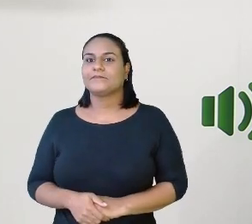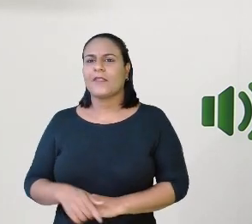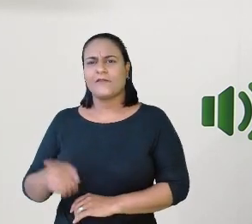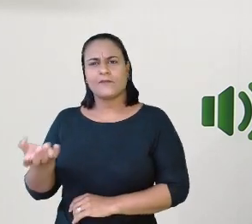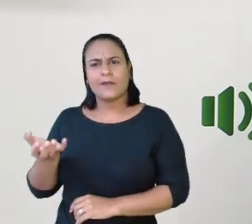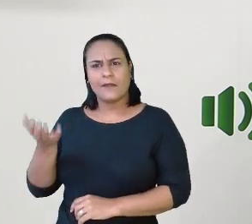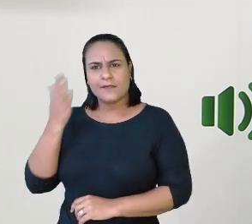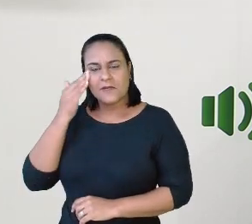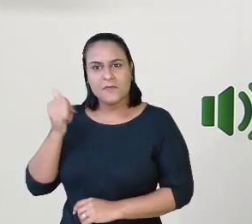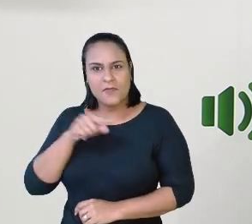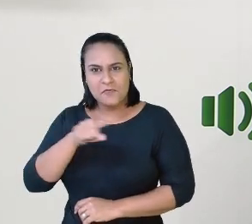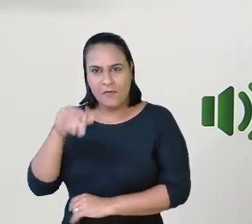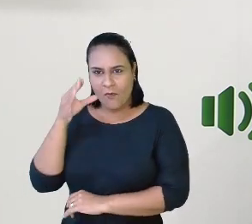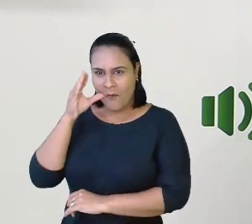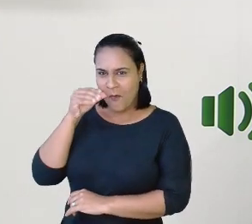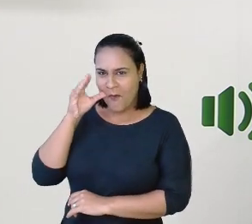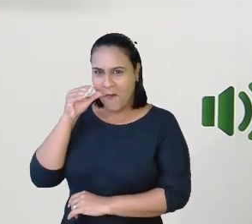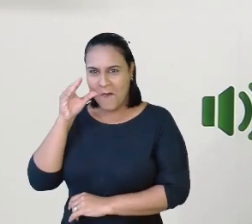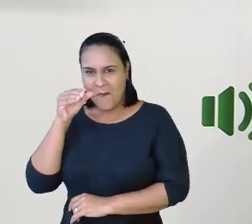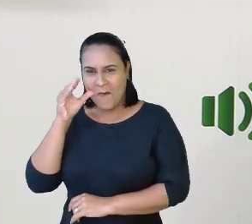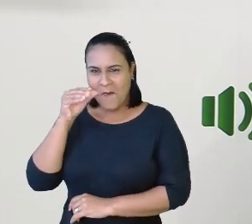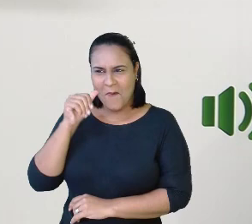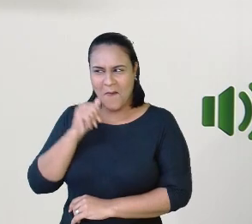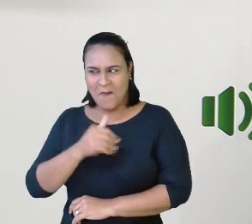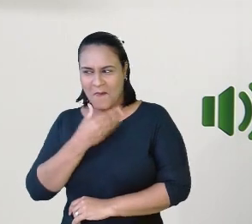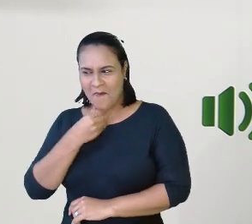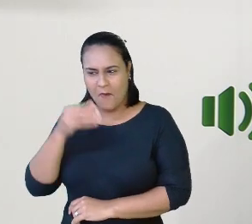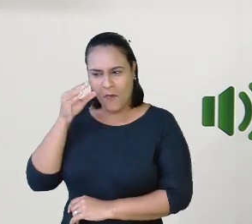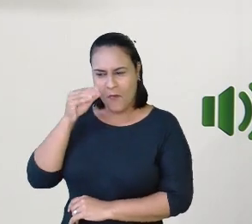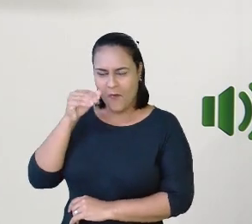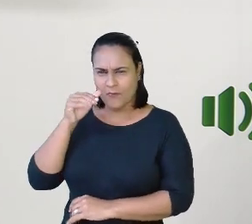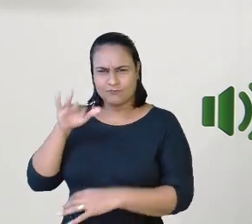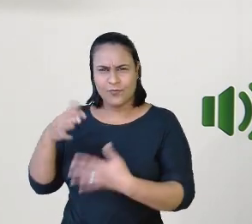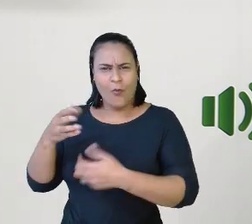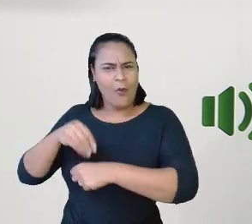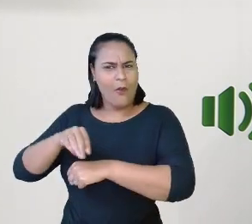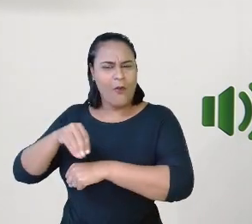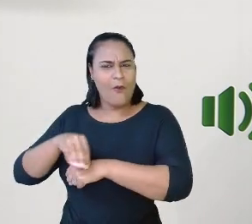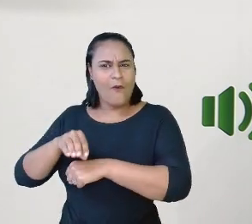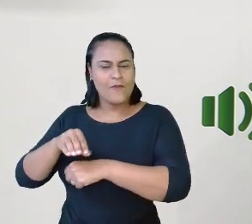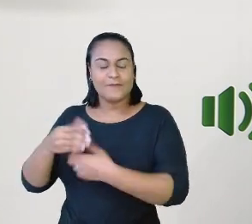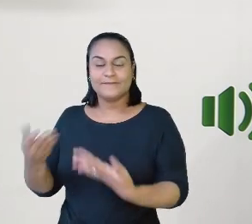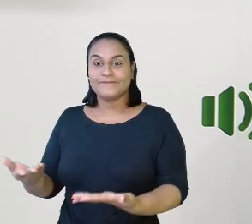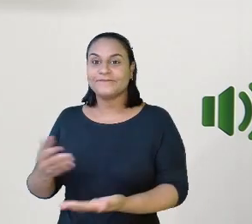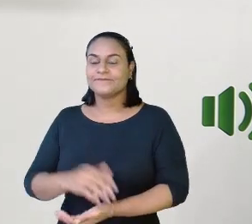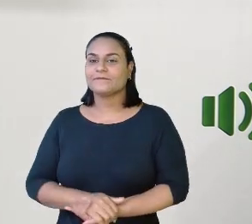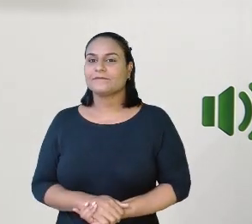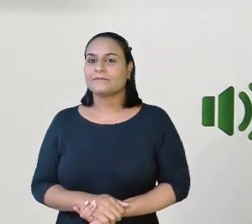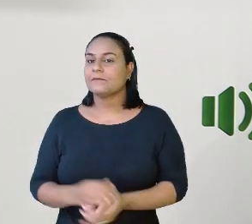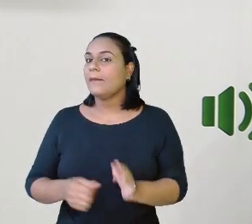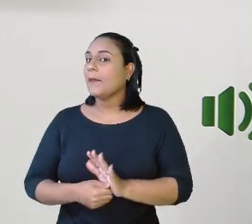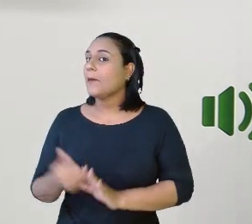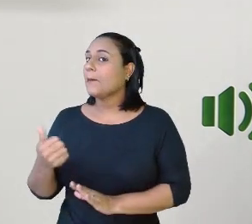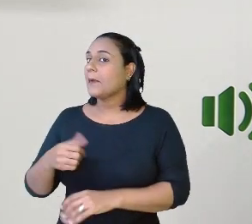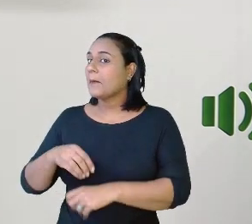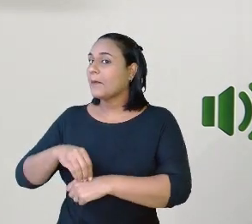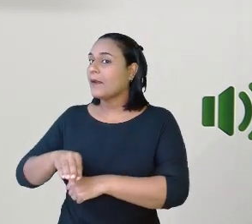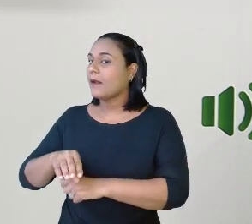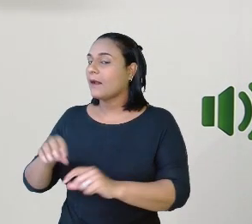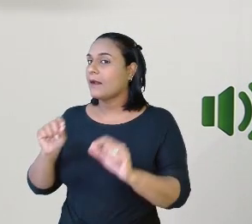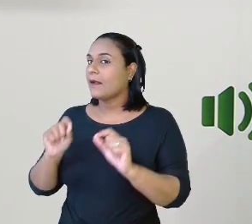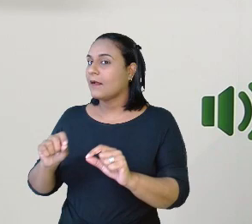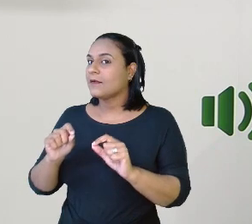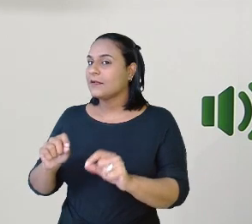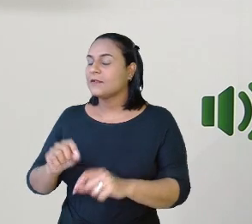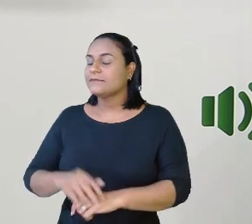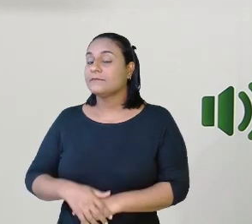saber? Já estão curiosas para saber que recadinho é esse, né? Bom, o primeiro recado que eu tenho para